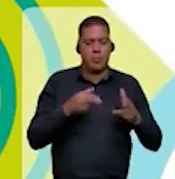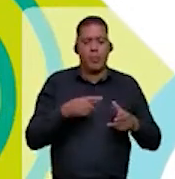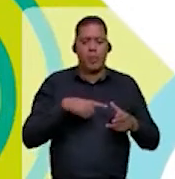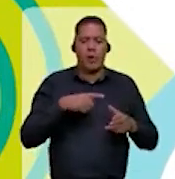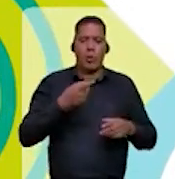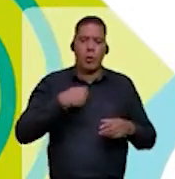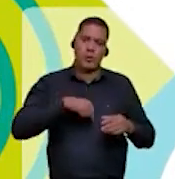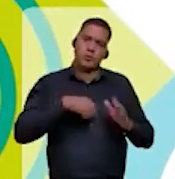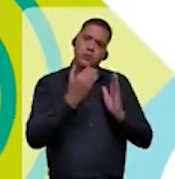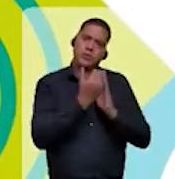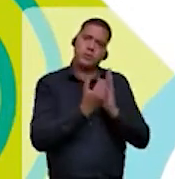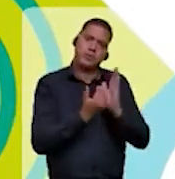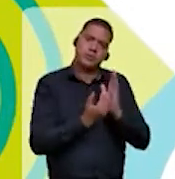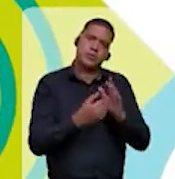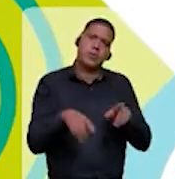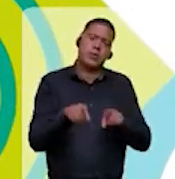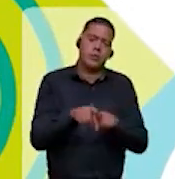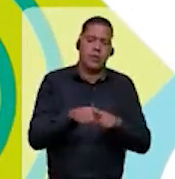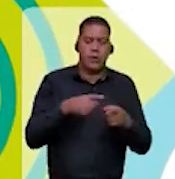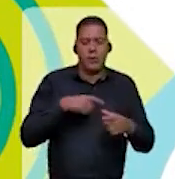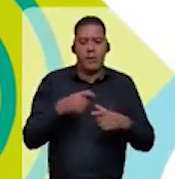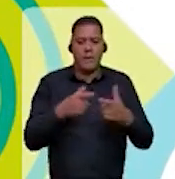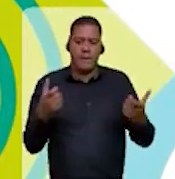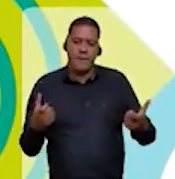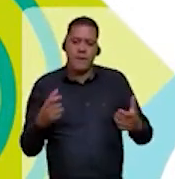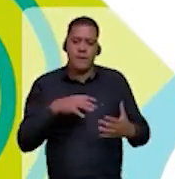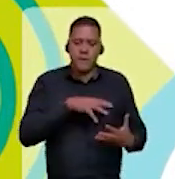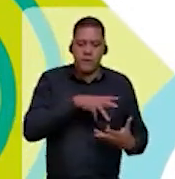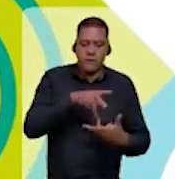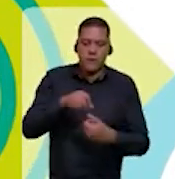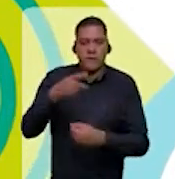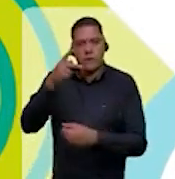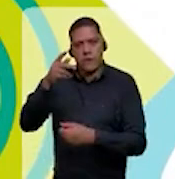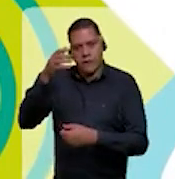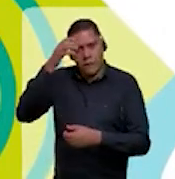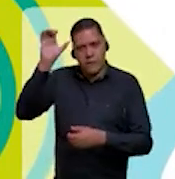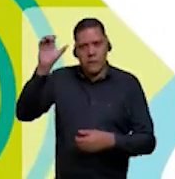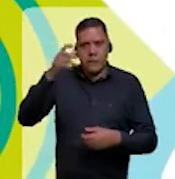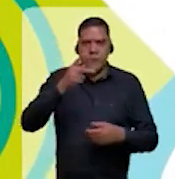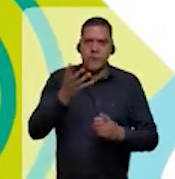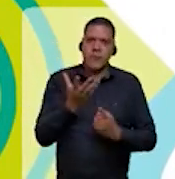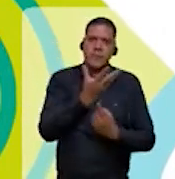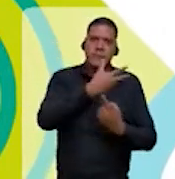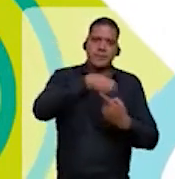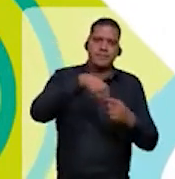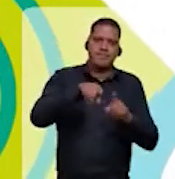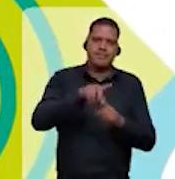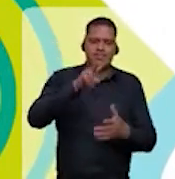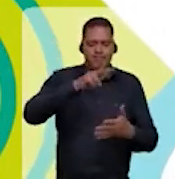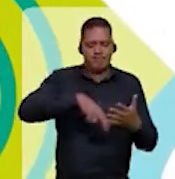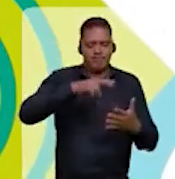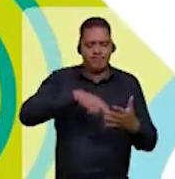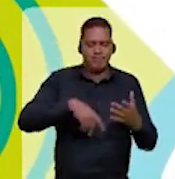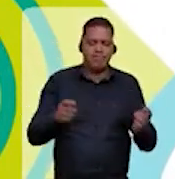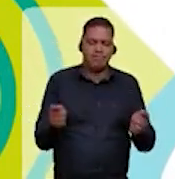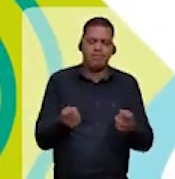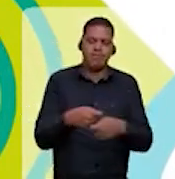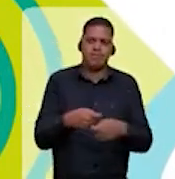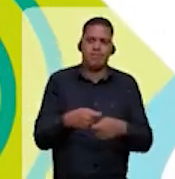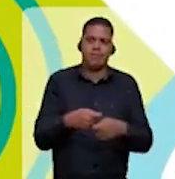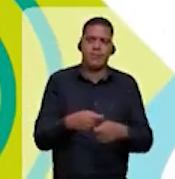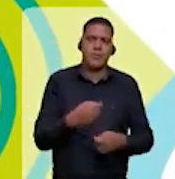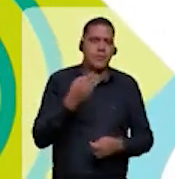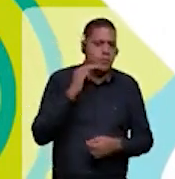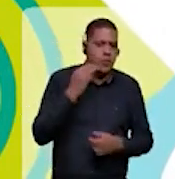Panorama e a amplitude global de uma comunidade que com sua cultura sua arte e sua literatura é capaz de alcançar